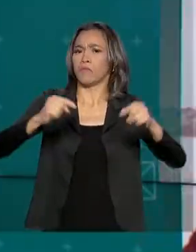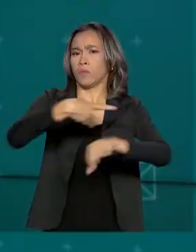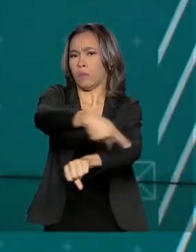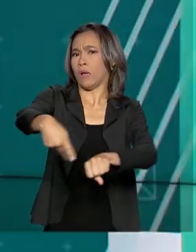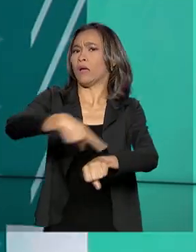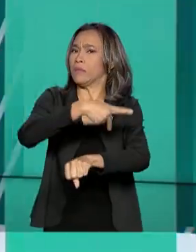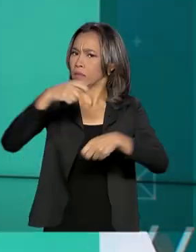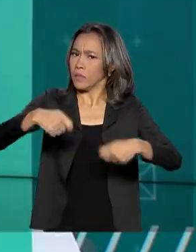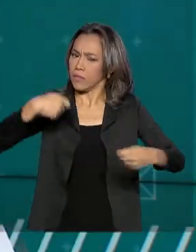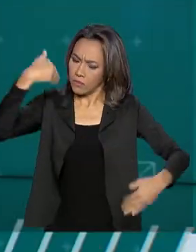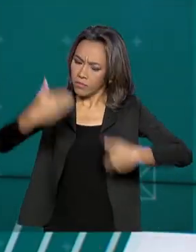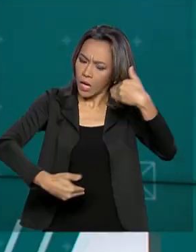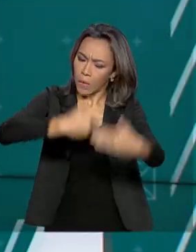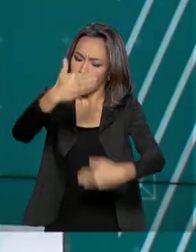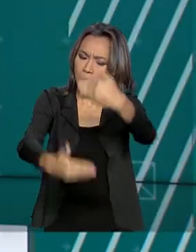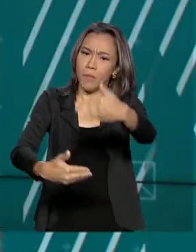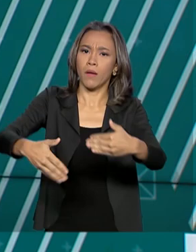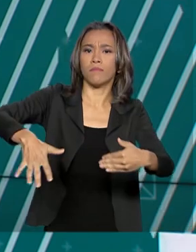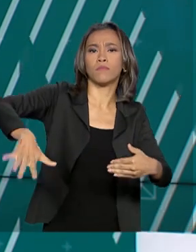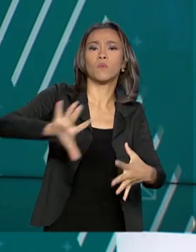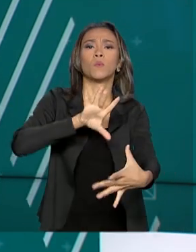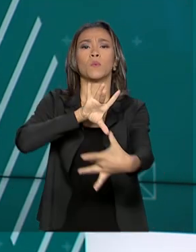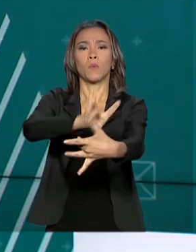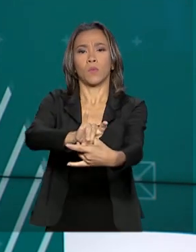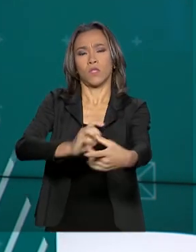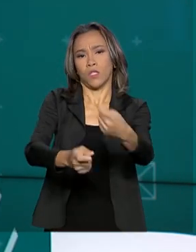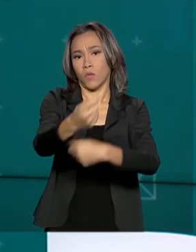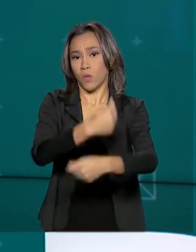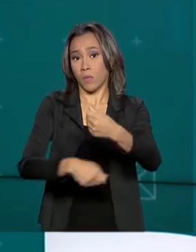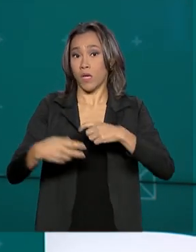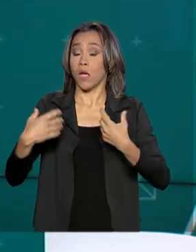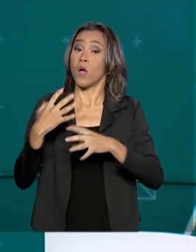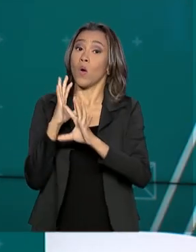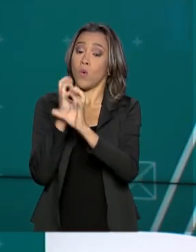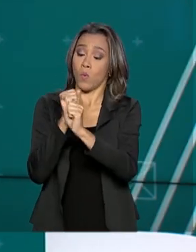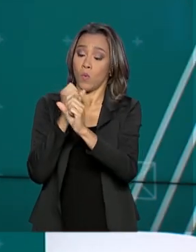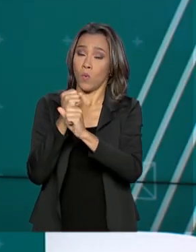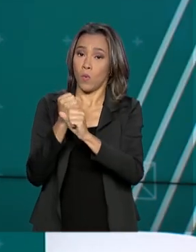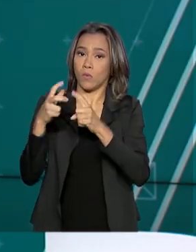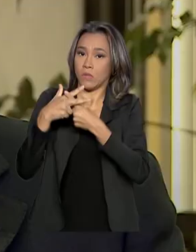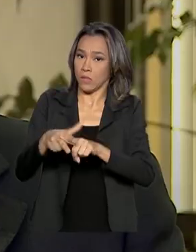na área da economia. Segundo Mourão, o ajuste fiscal vai continuar.